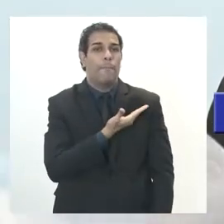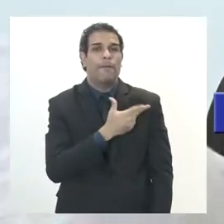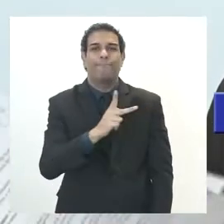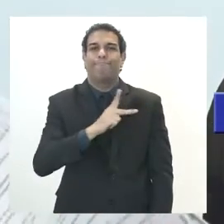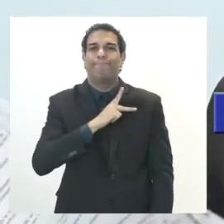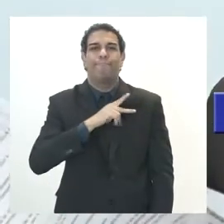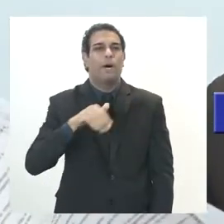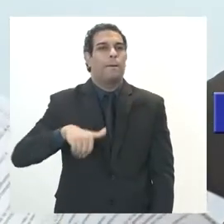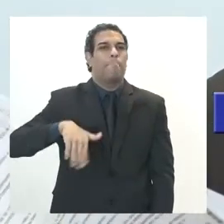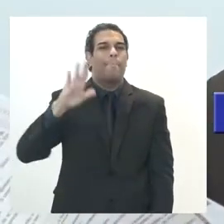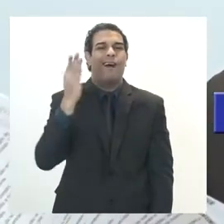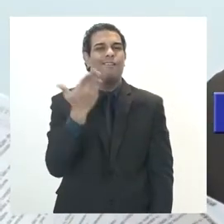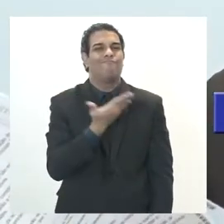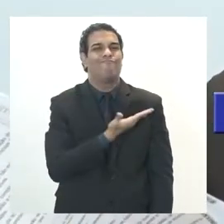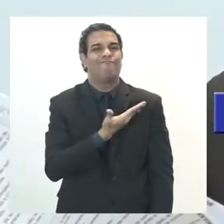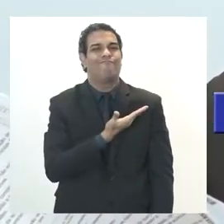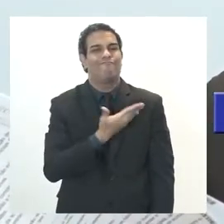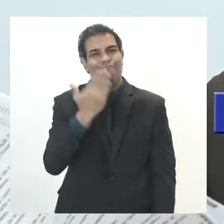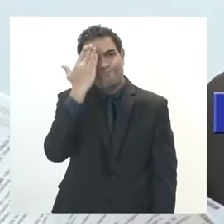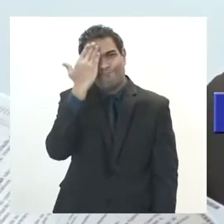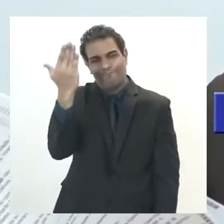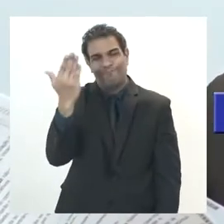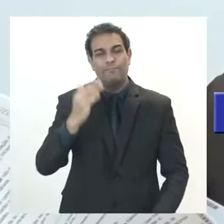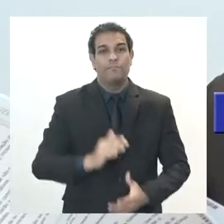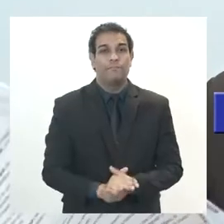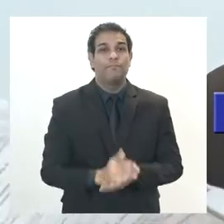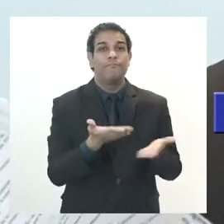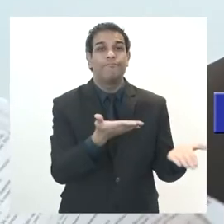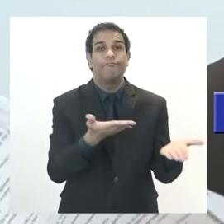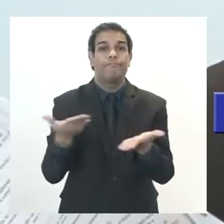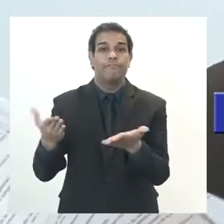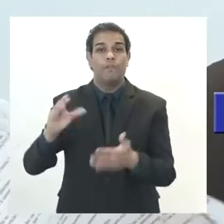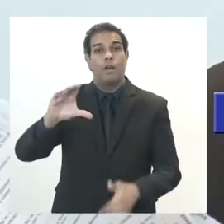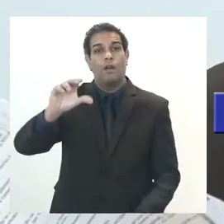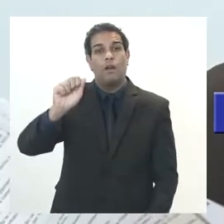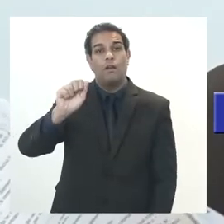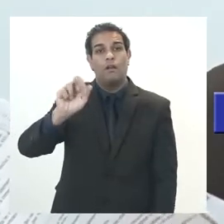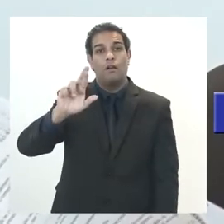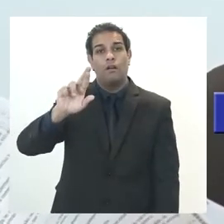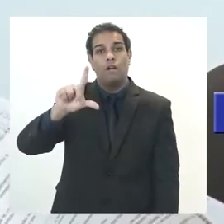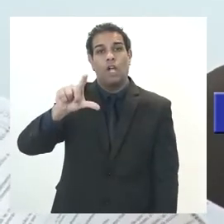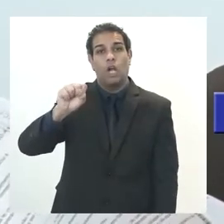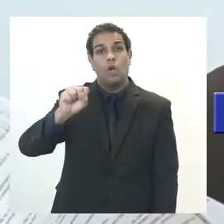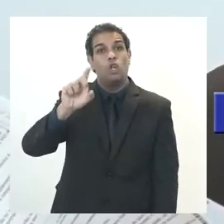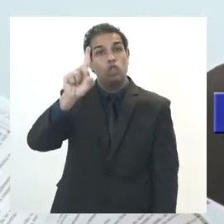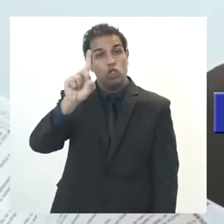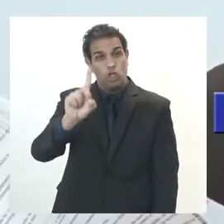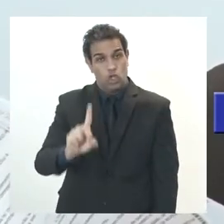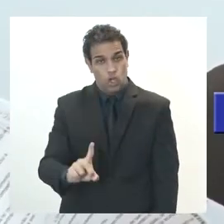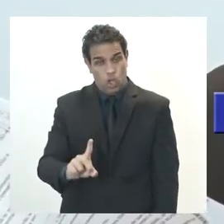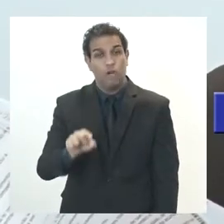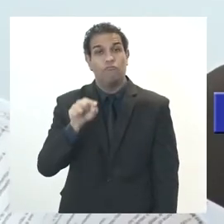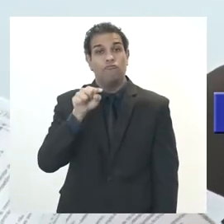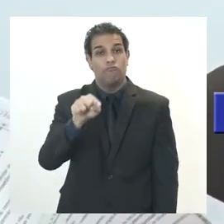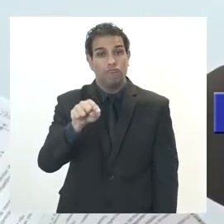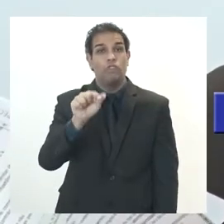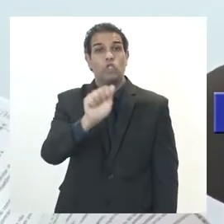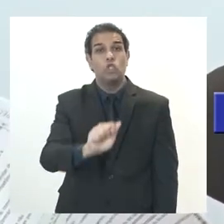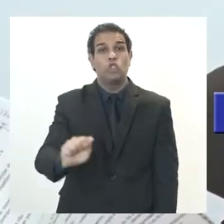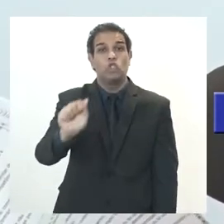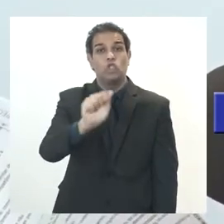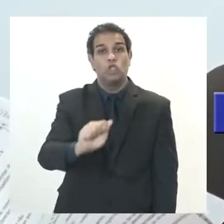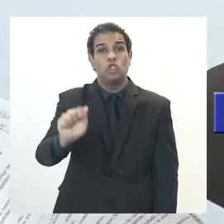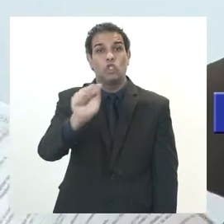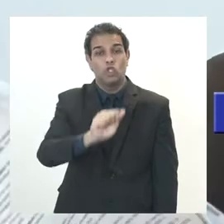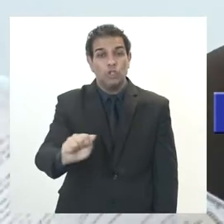então agradecer agora passar para lá para o Carlos César diretor Presidente da Associação